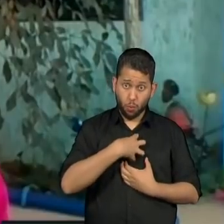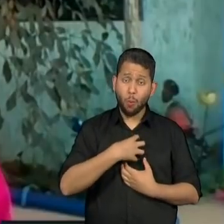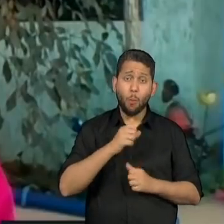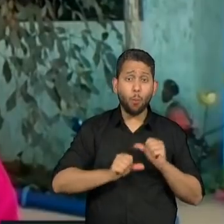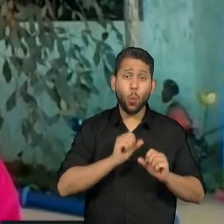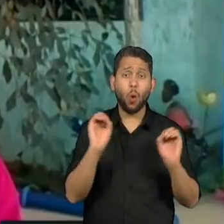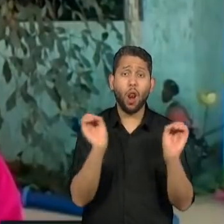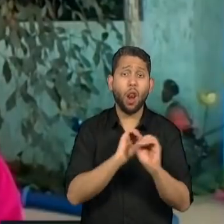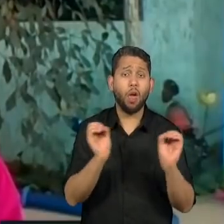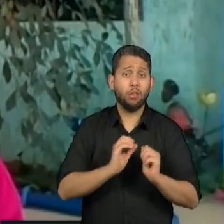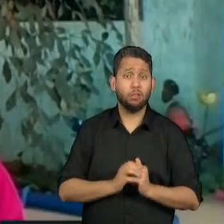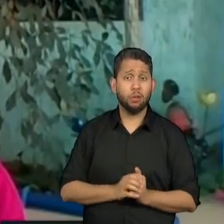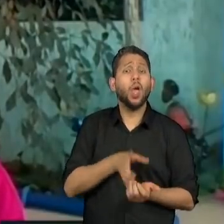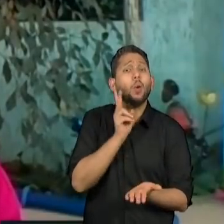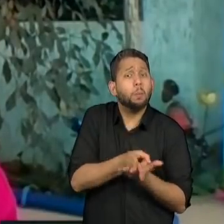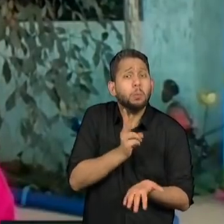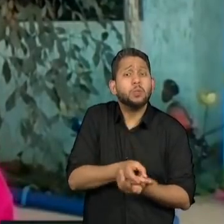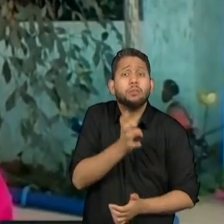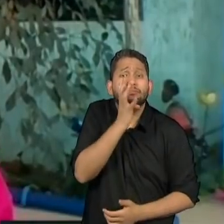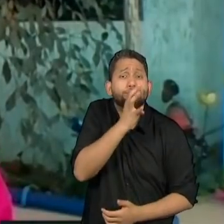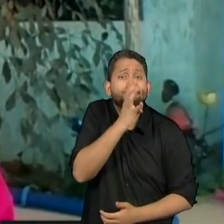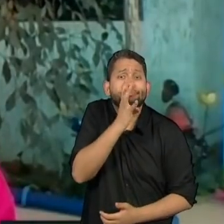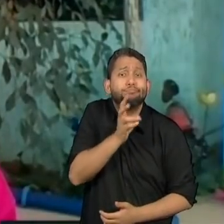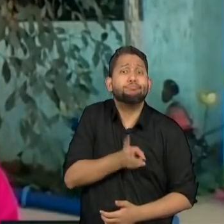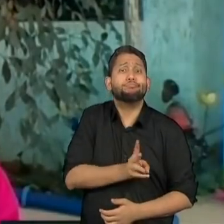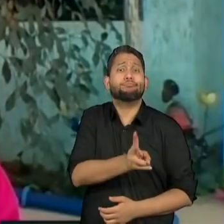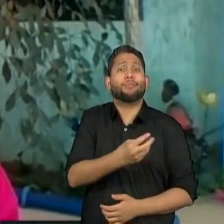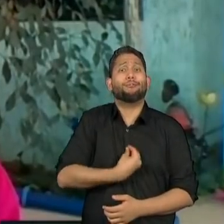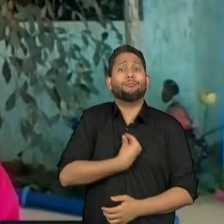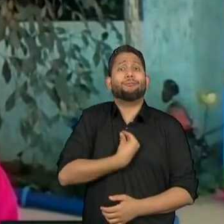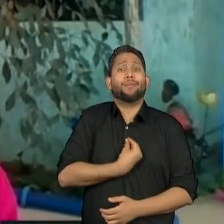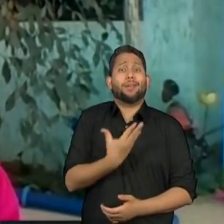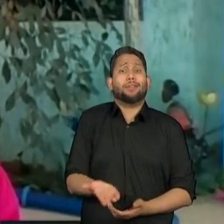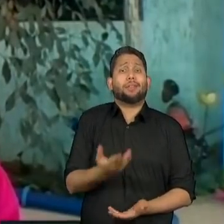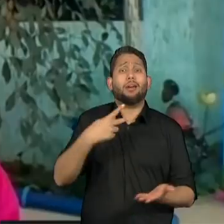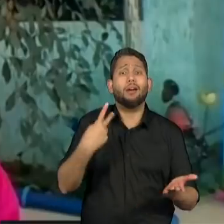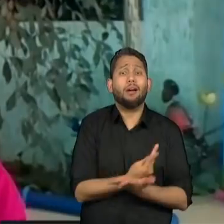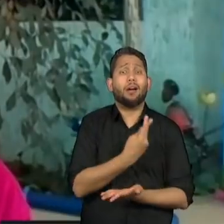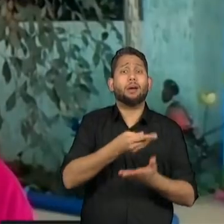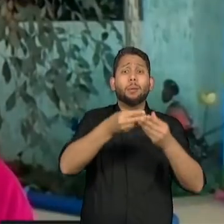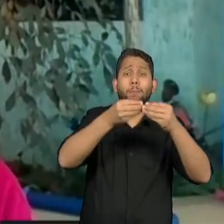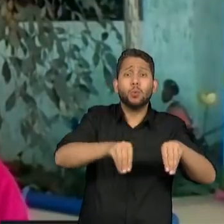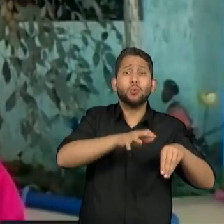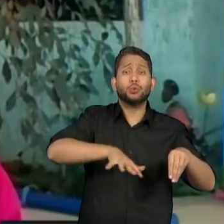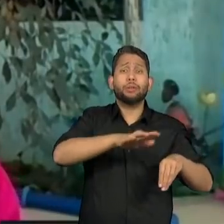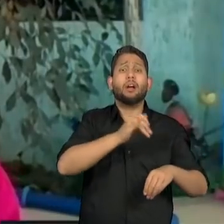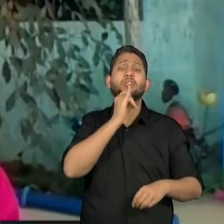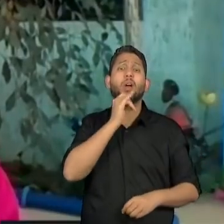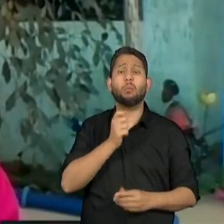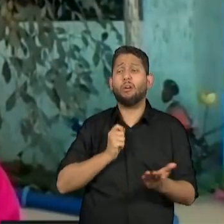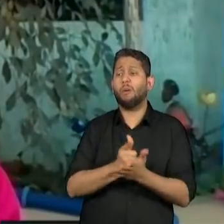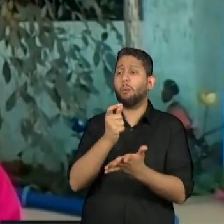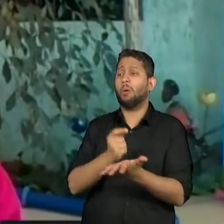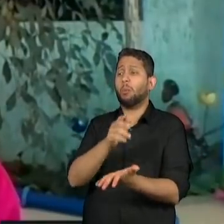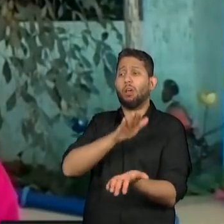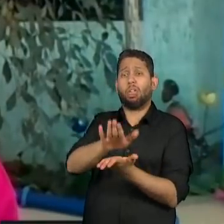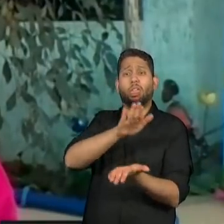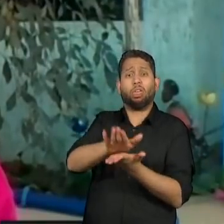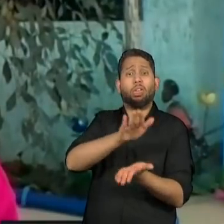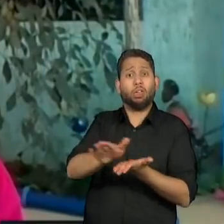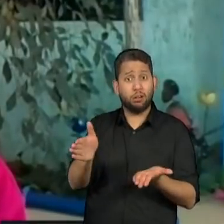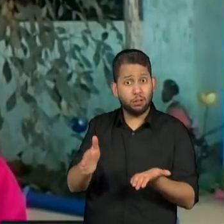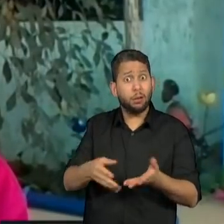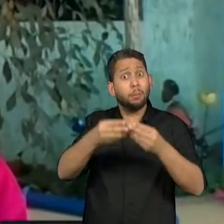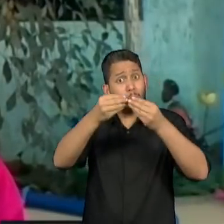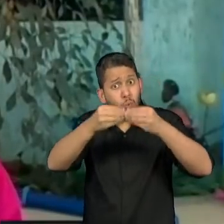nenhuma das características do nosso modo de vida, que acaba, o consumo, por exemplo, que acaba resultando em